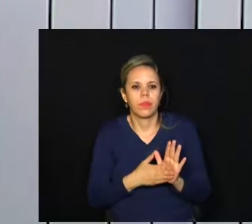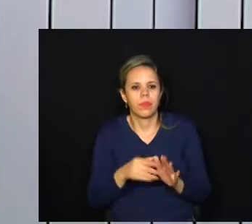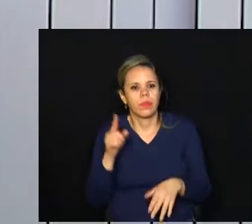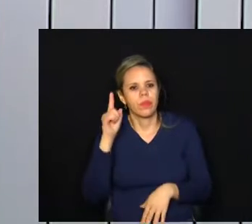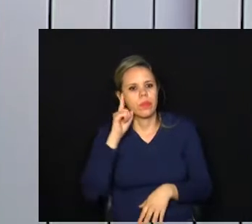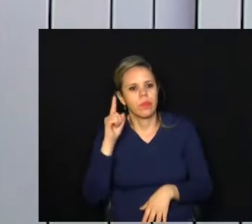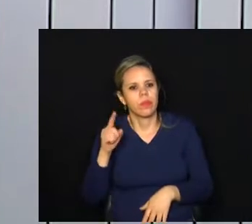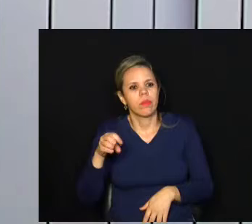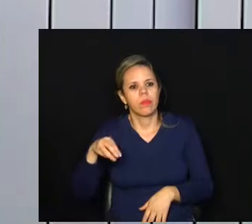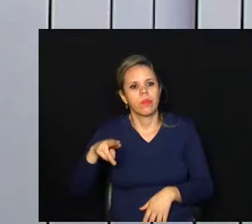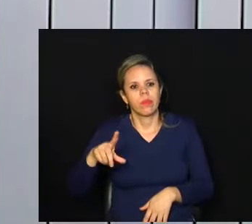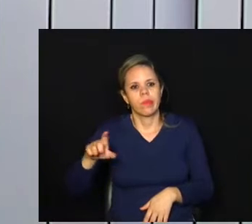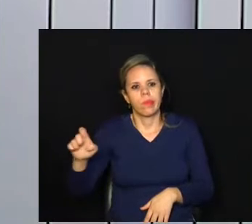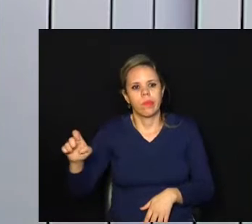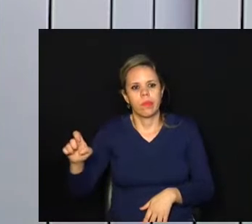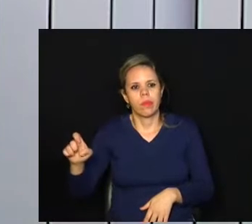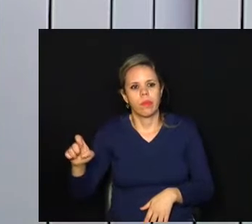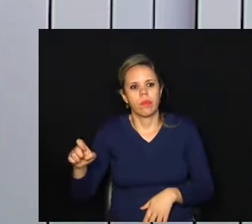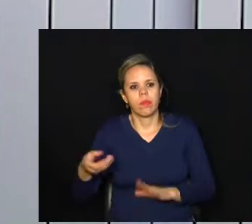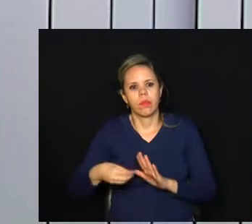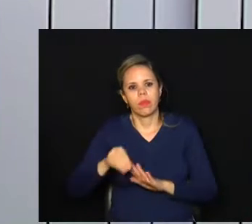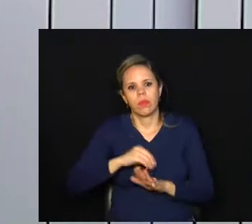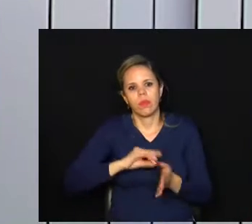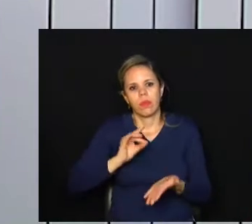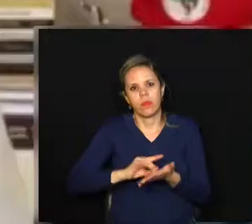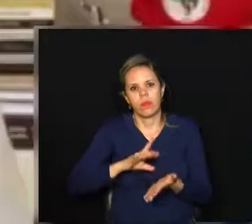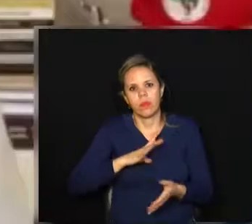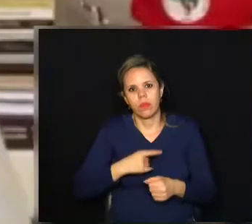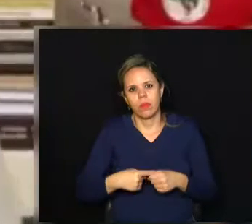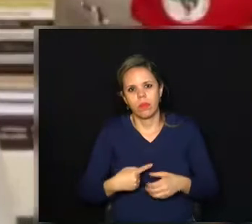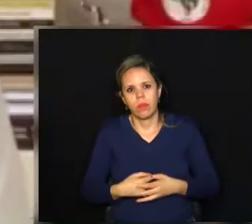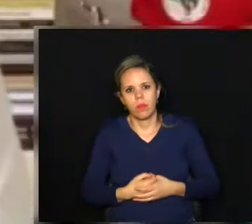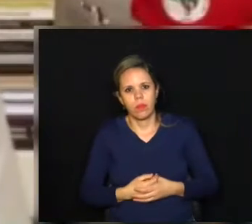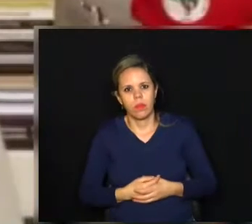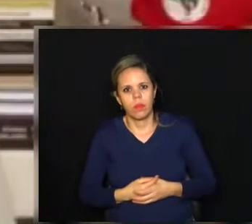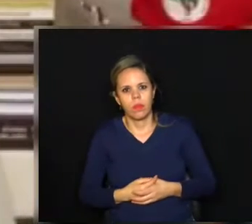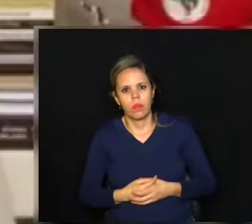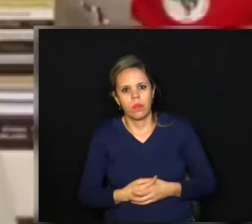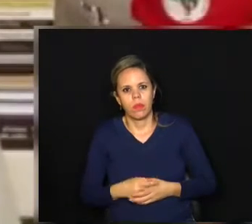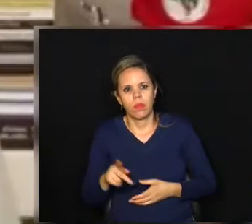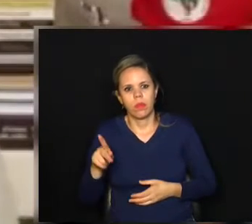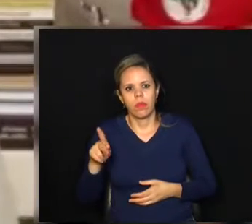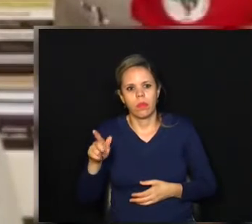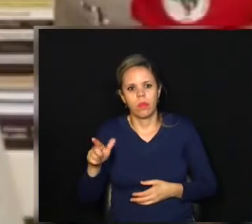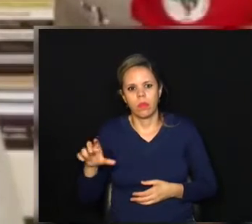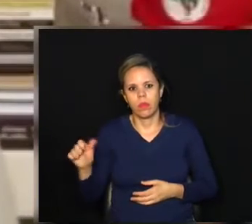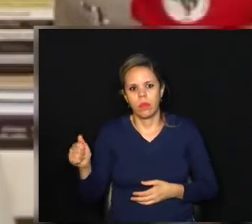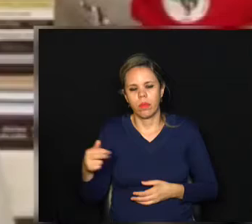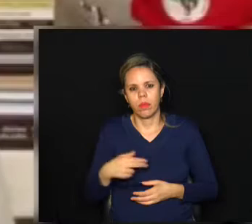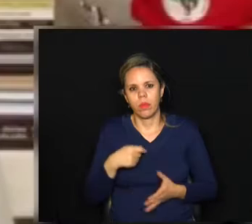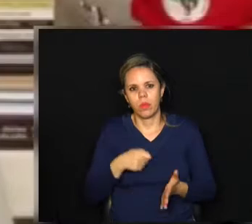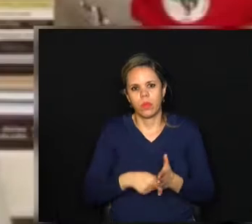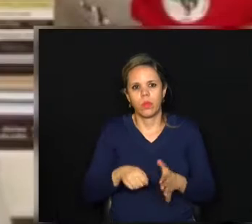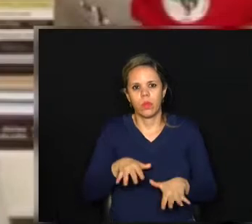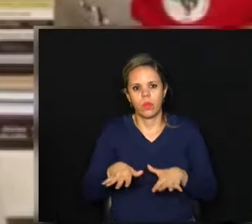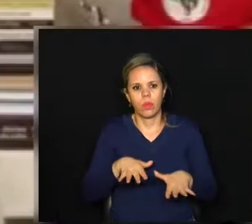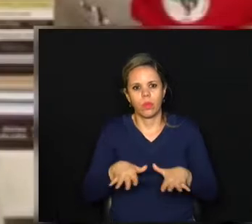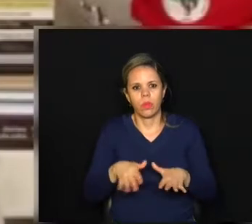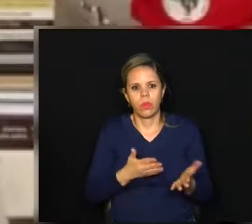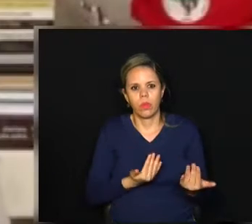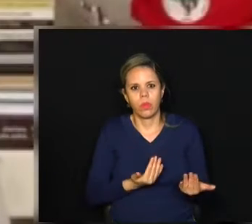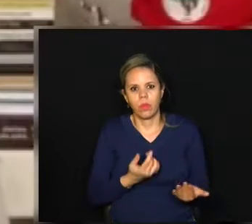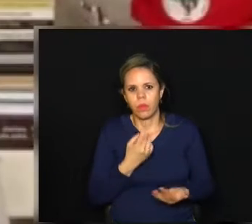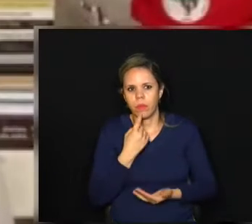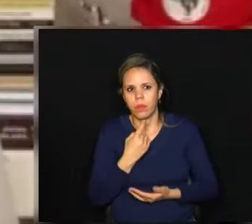Marielle Franco ser parte do calendário oficial do município. Eu me chamo Paula, mais uma vez, sou militante do Levante Popular da Juventude